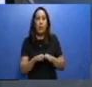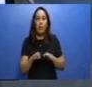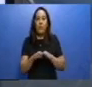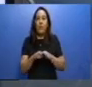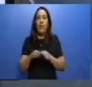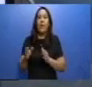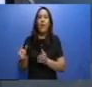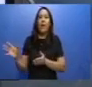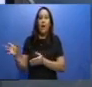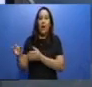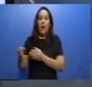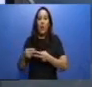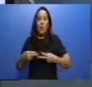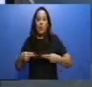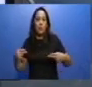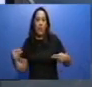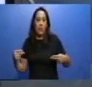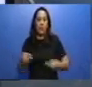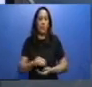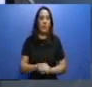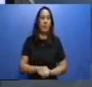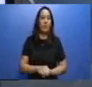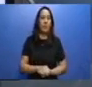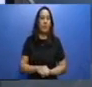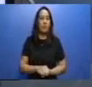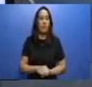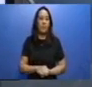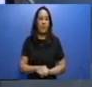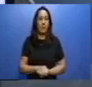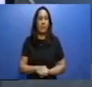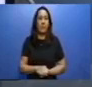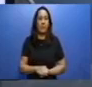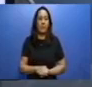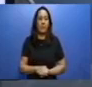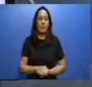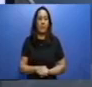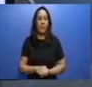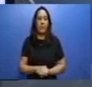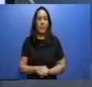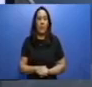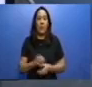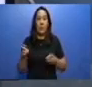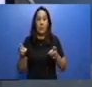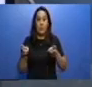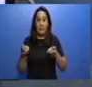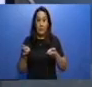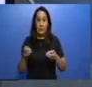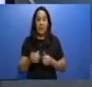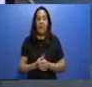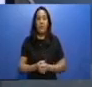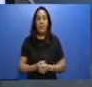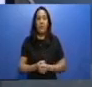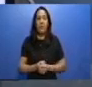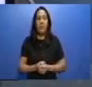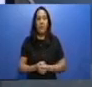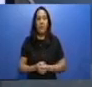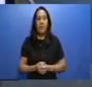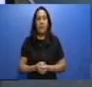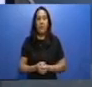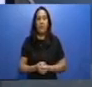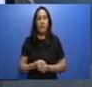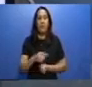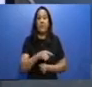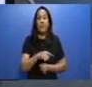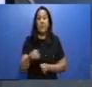só, representa aqui? Não é o quadrado? Vocês estão percebendo? Então, foi isso que falou.